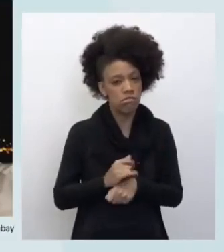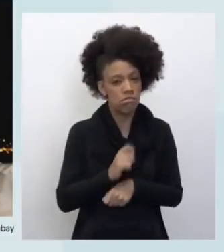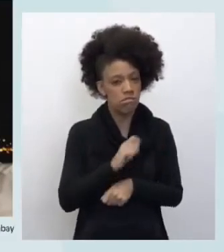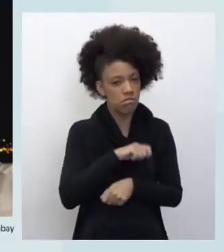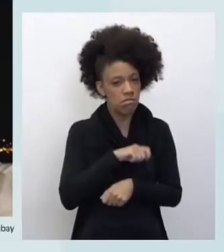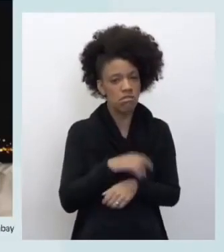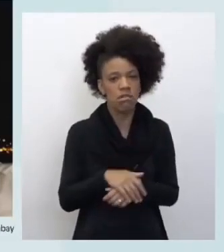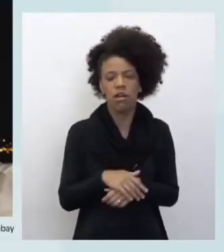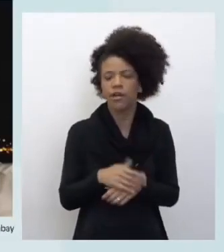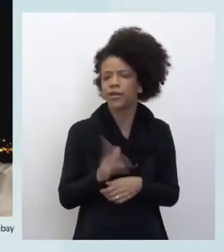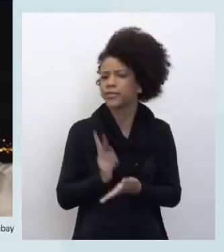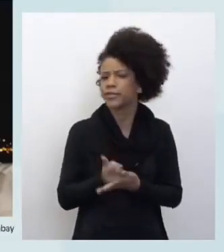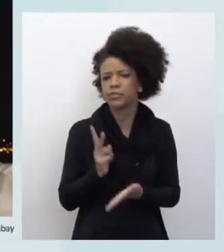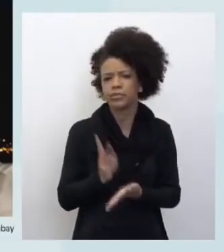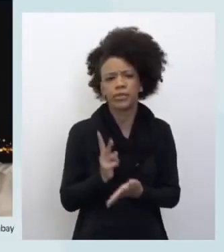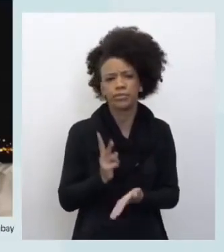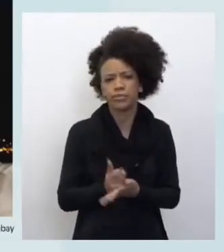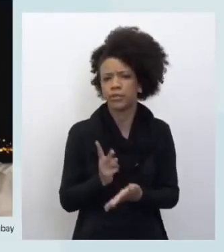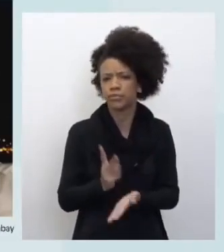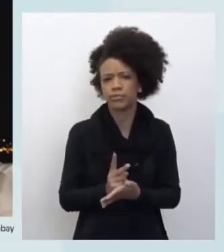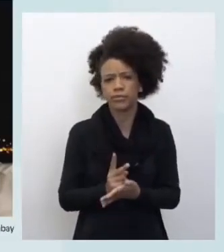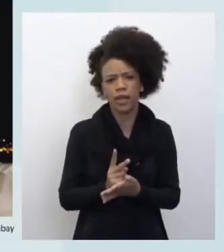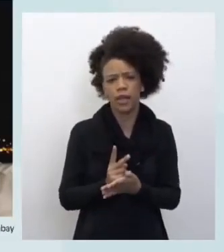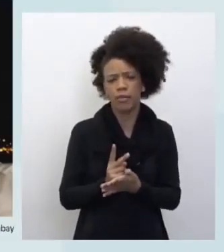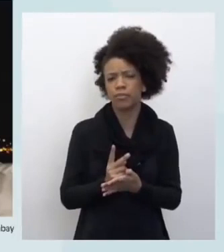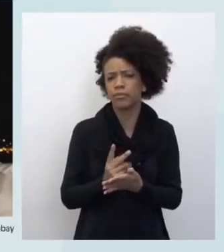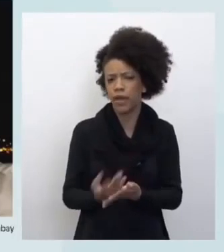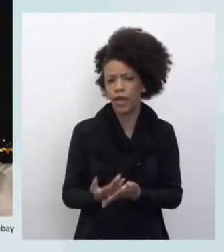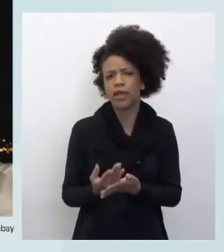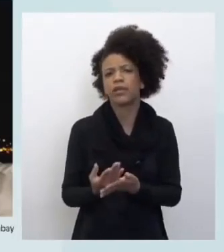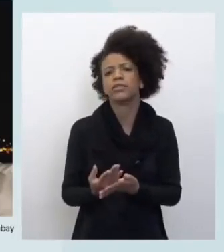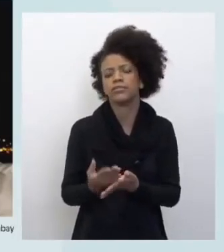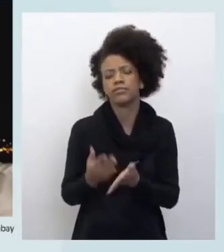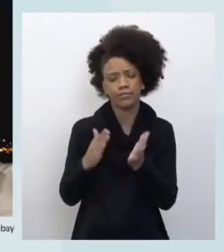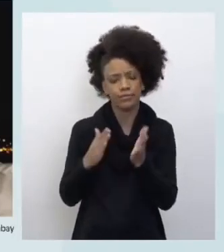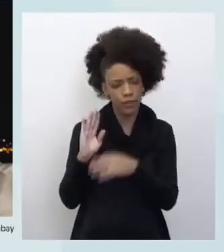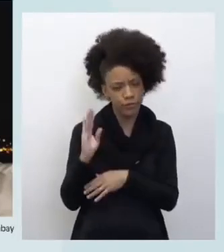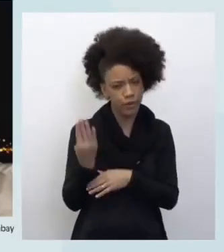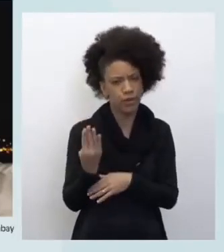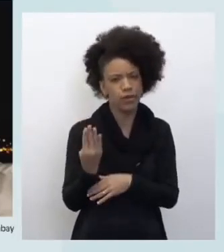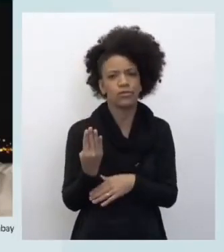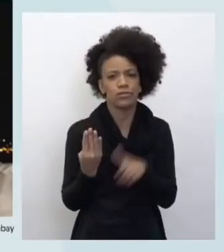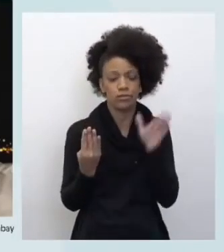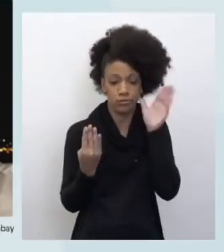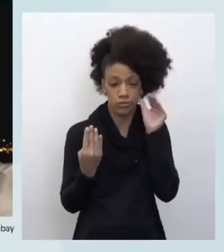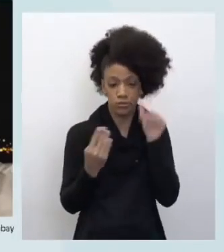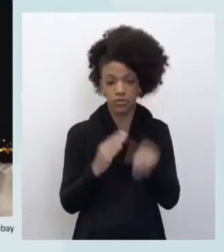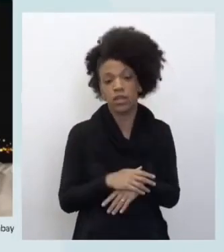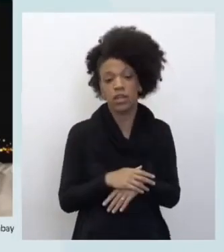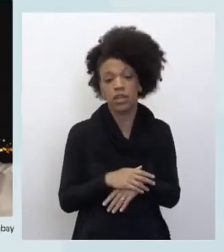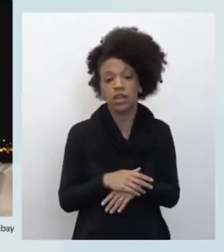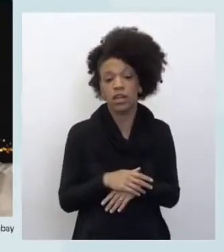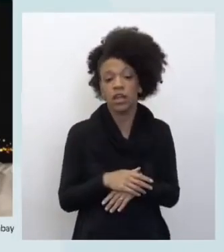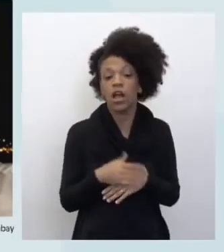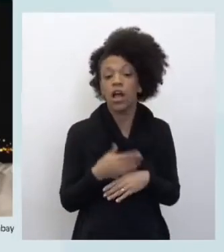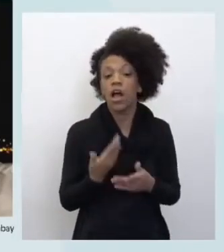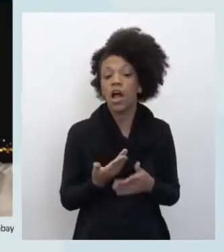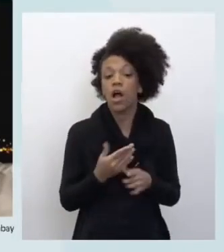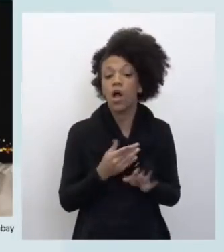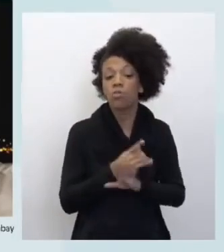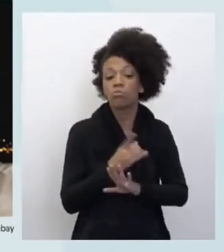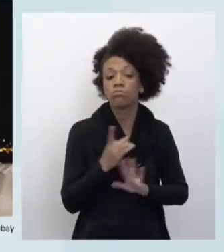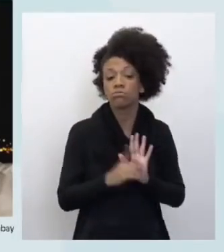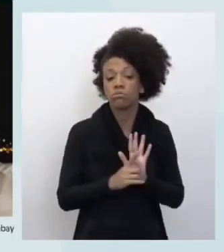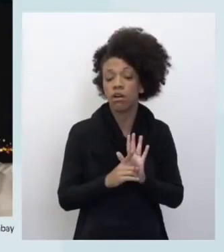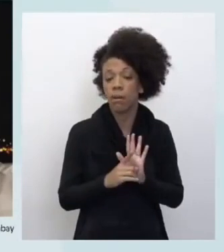Sempre eles eram enganados pelos criados, a Colombina e o Arlequim, que também podiam ser chamados de zanes. As personagens mais populares